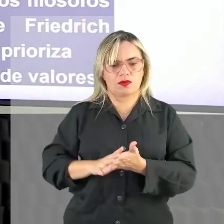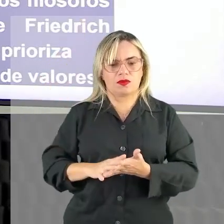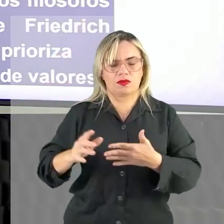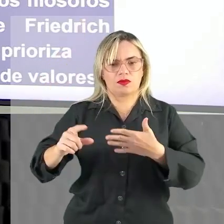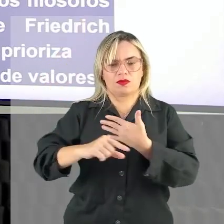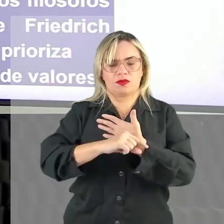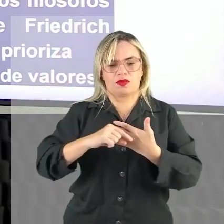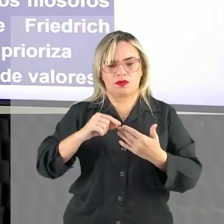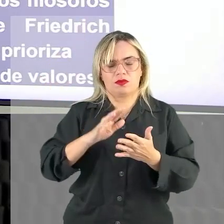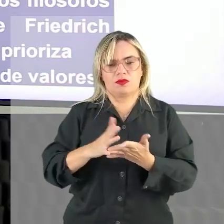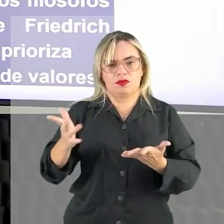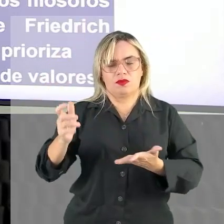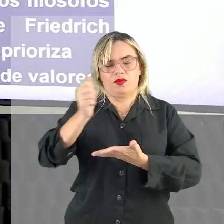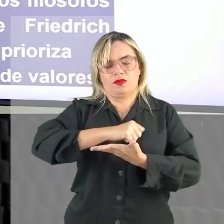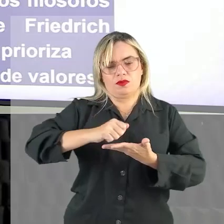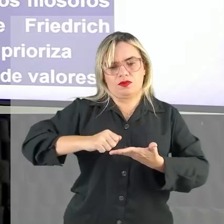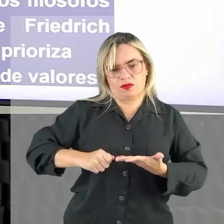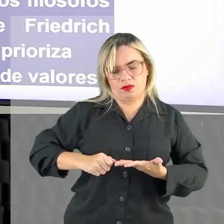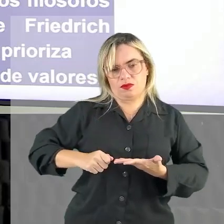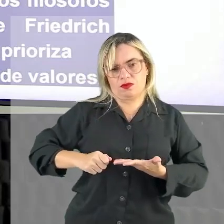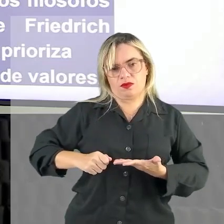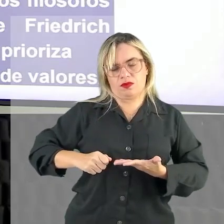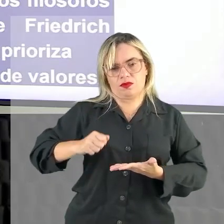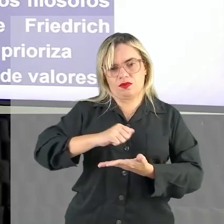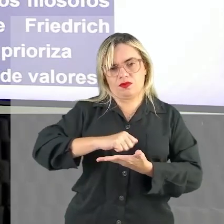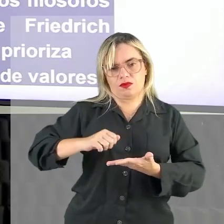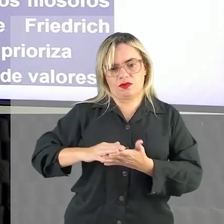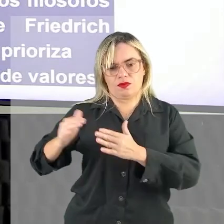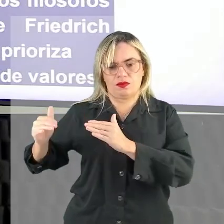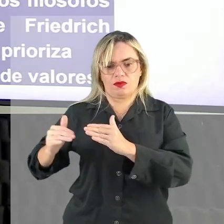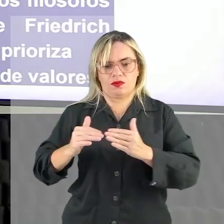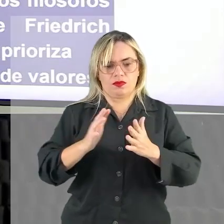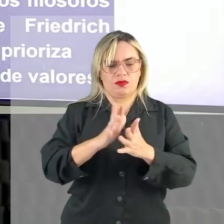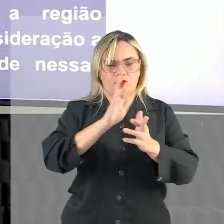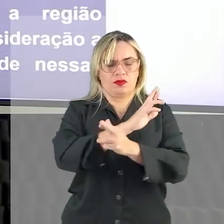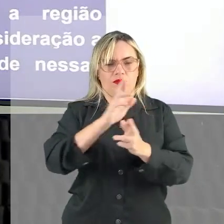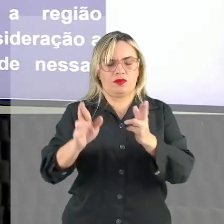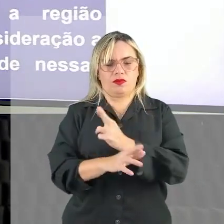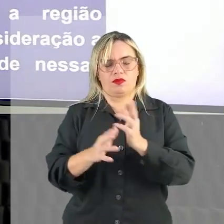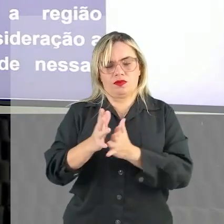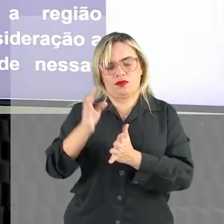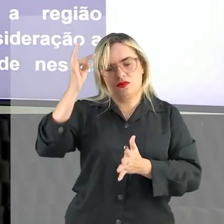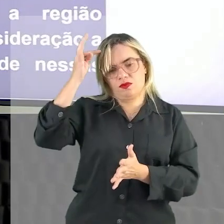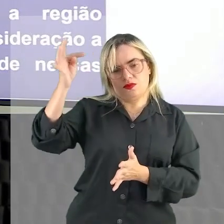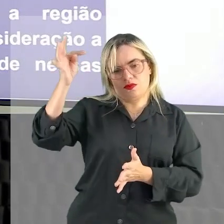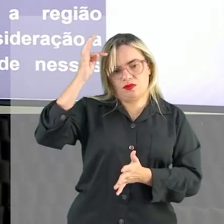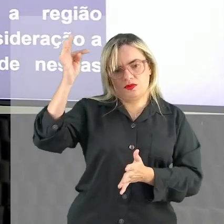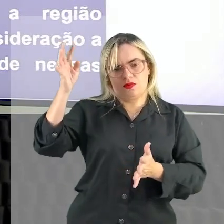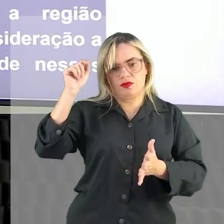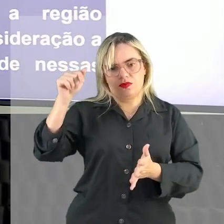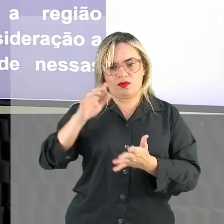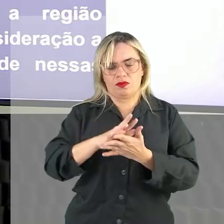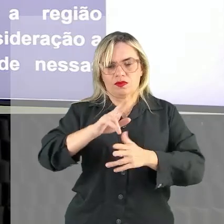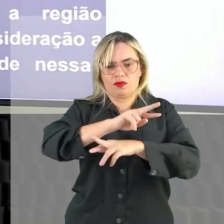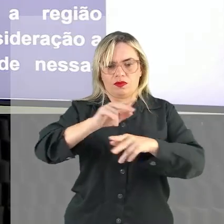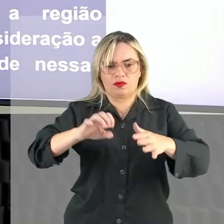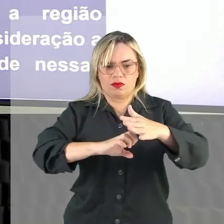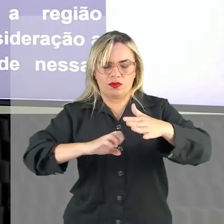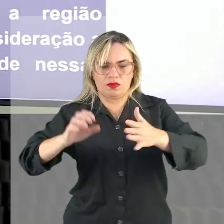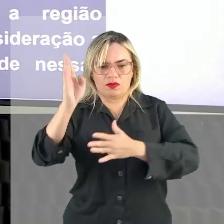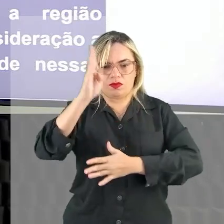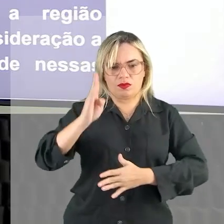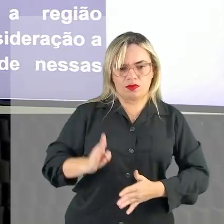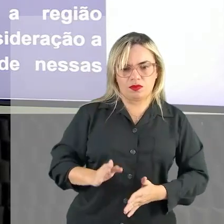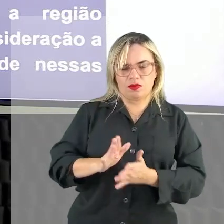produtividade diante daquilo que eu citei como teoria deles, né? Nesse cenário, diversas empresas no